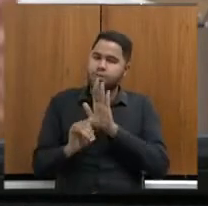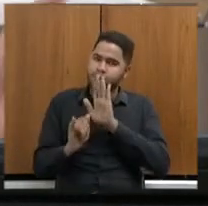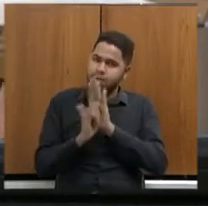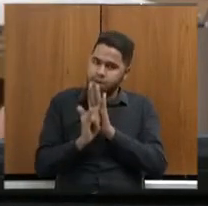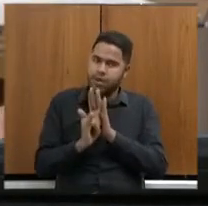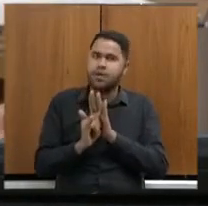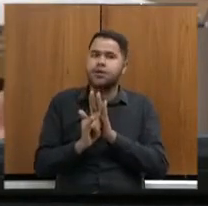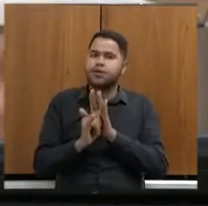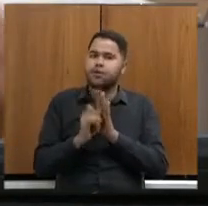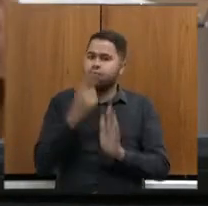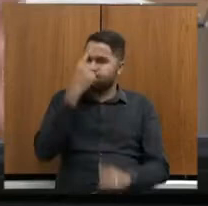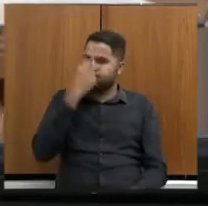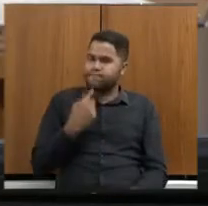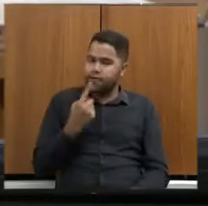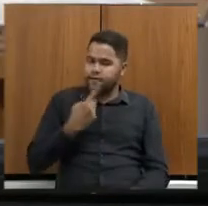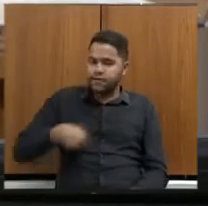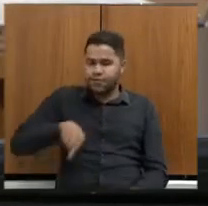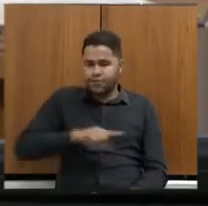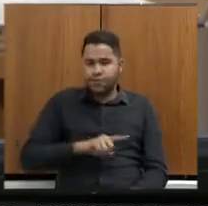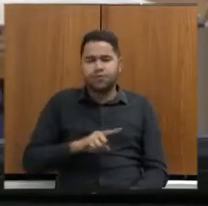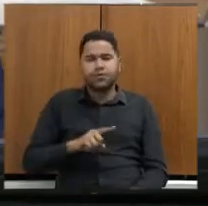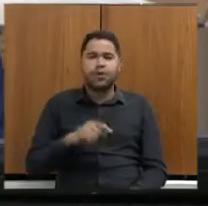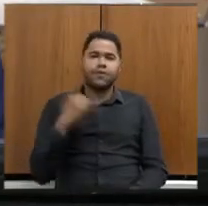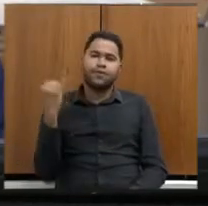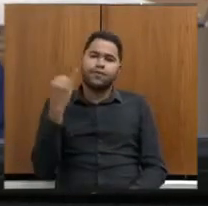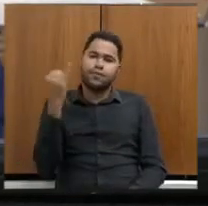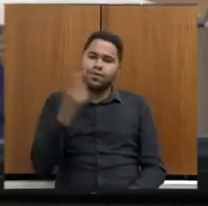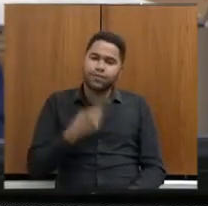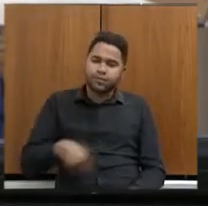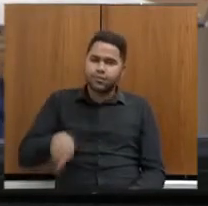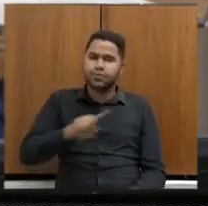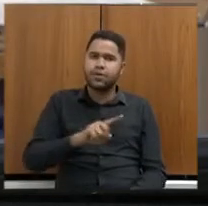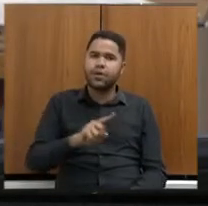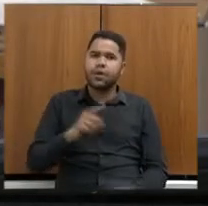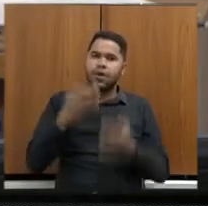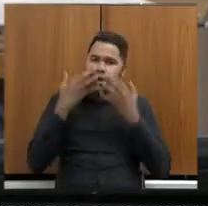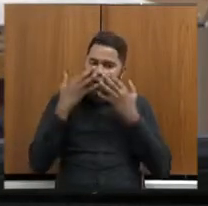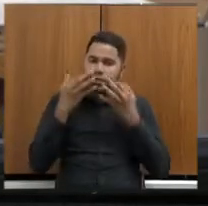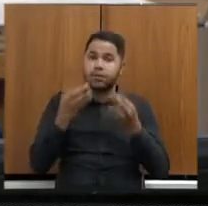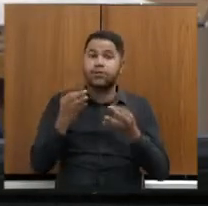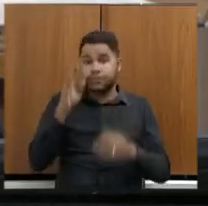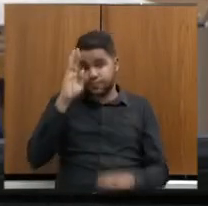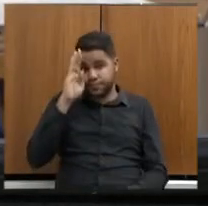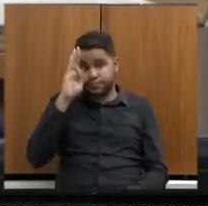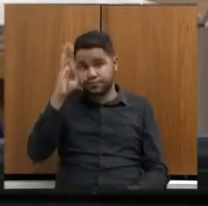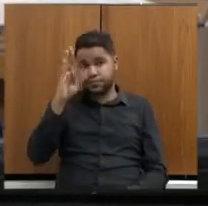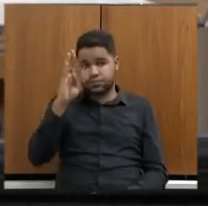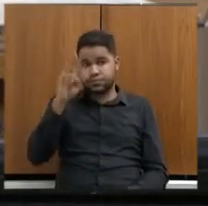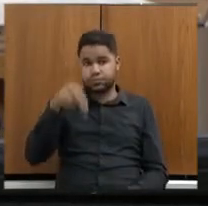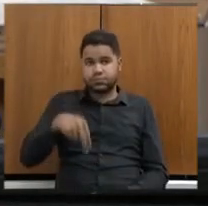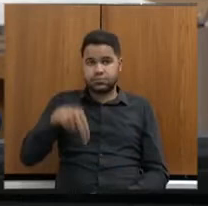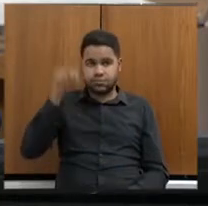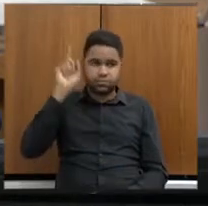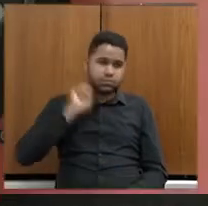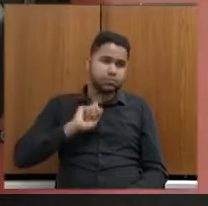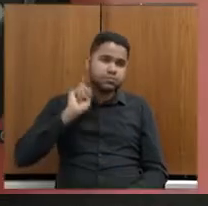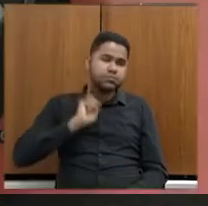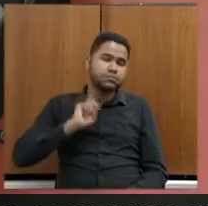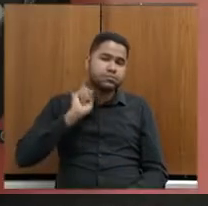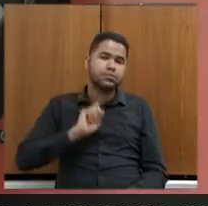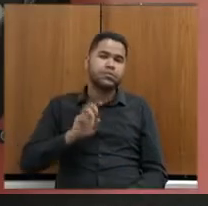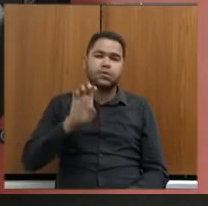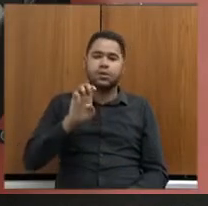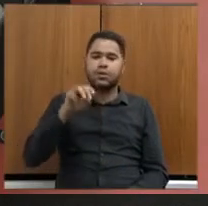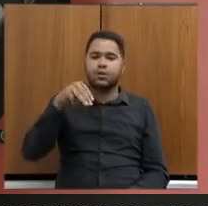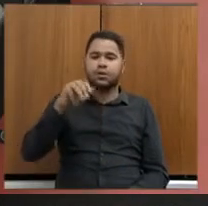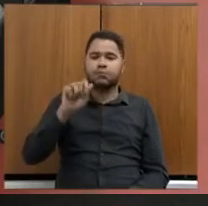com a nossa cara e é fundamental viu Otávio que a gente presta atenção nisso principalmente lá no norte de Minas que é